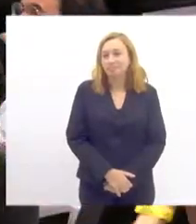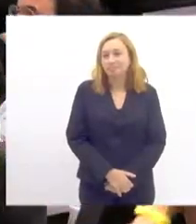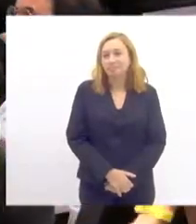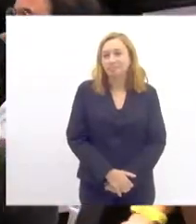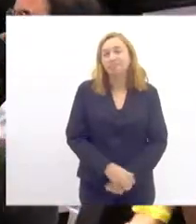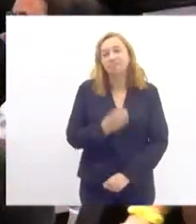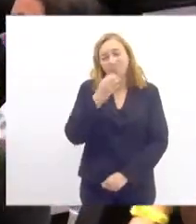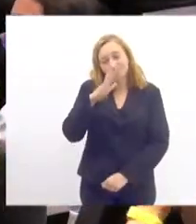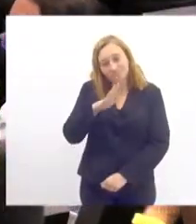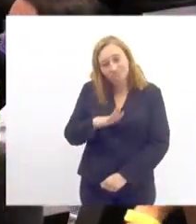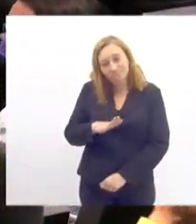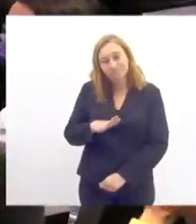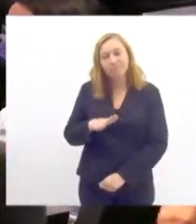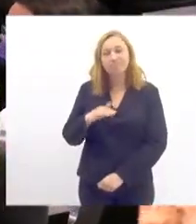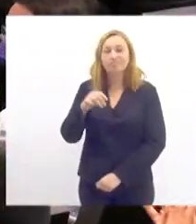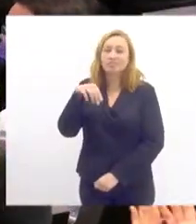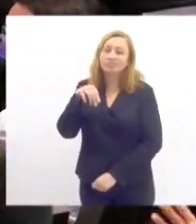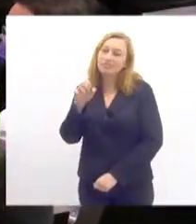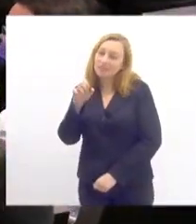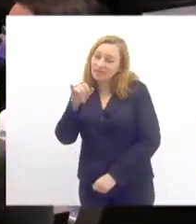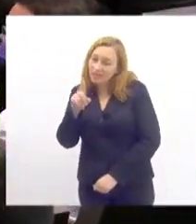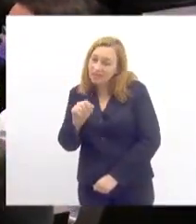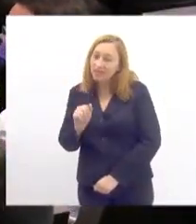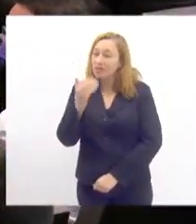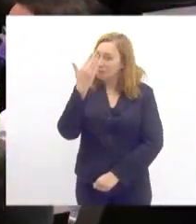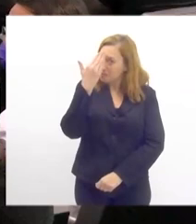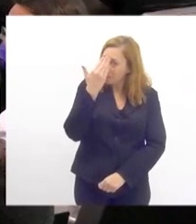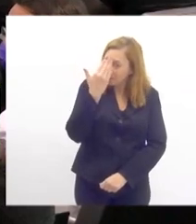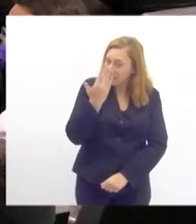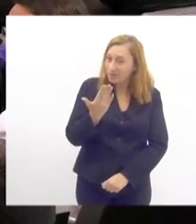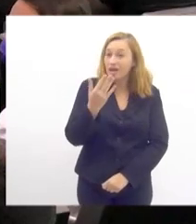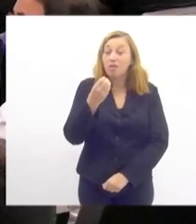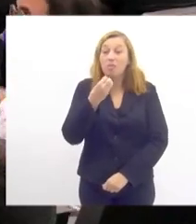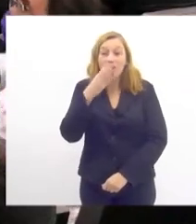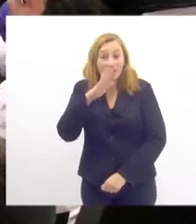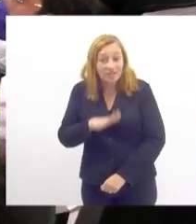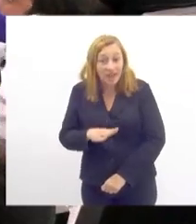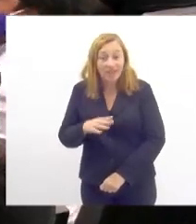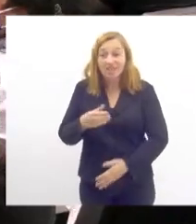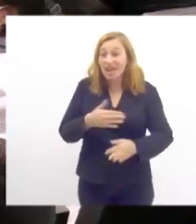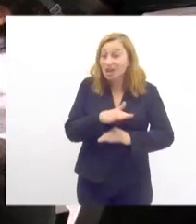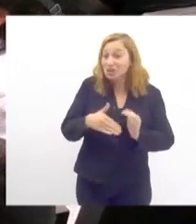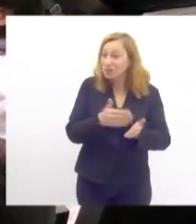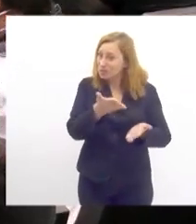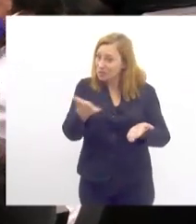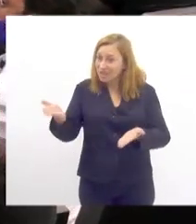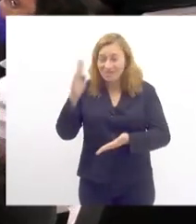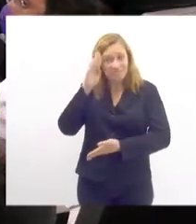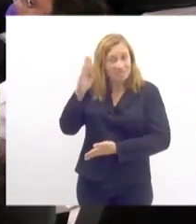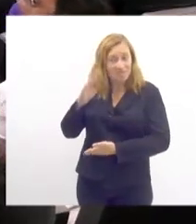Boa tarde, senhora Neide. Seja muito bem-vinda. Boa tarde a todos. Boa tarde. Principalmente os senhores da mesa.